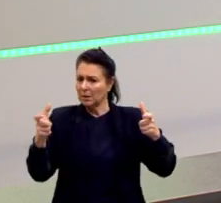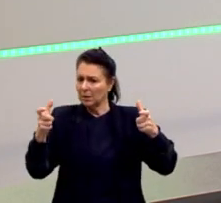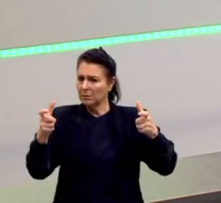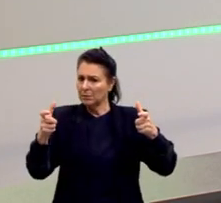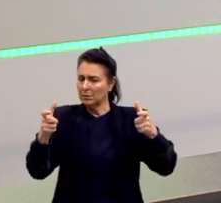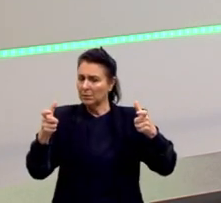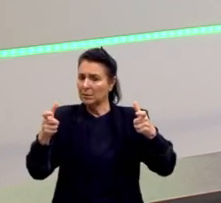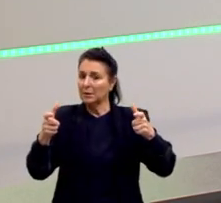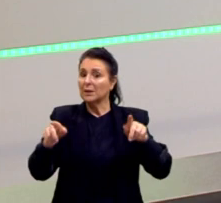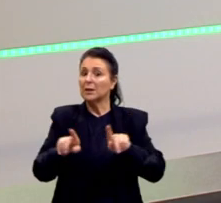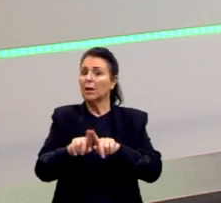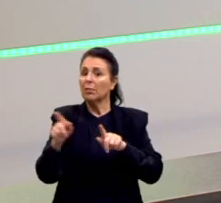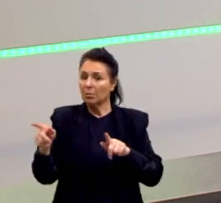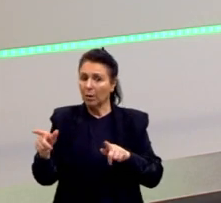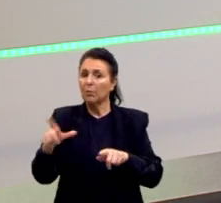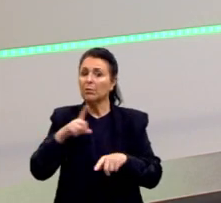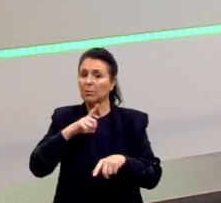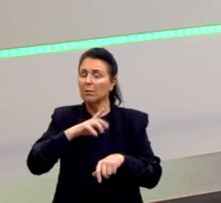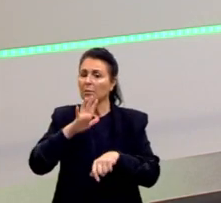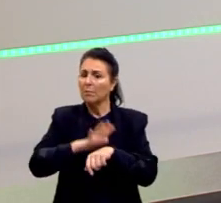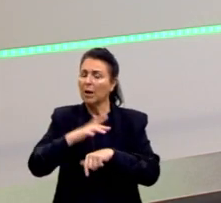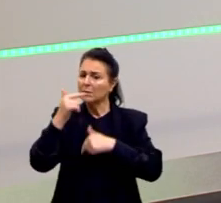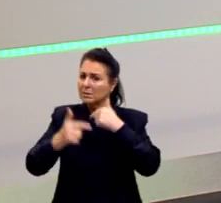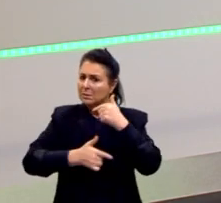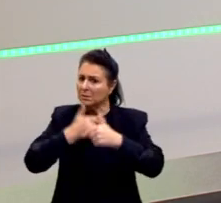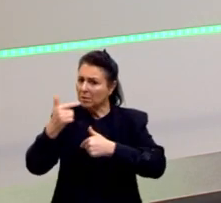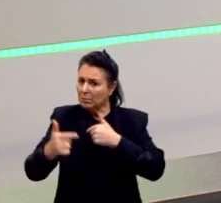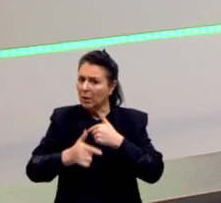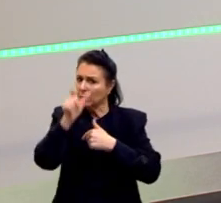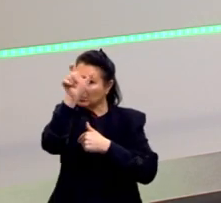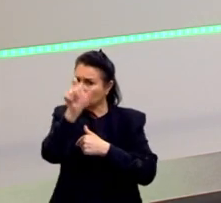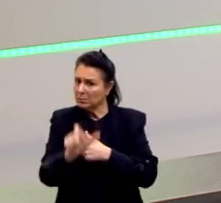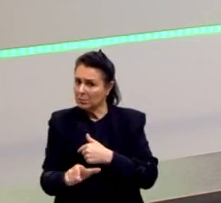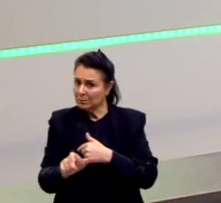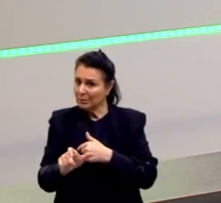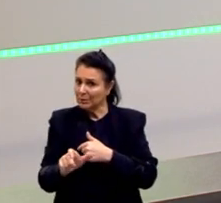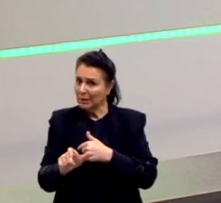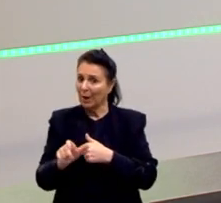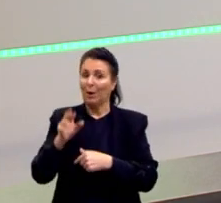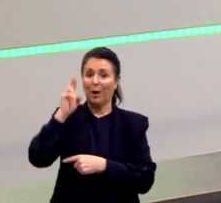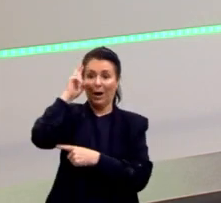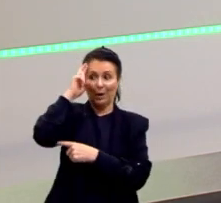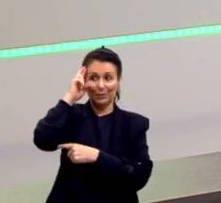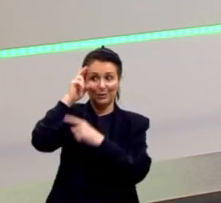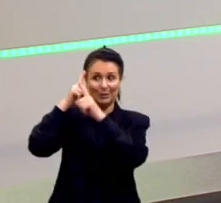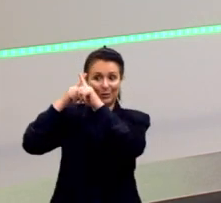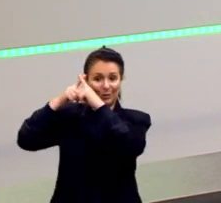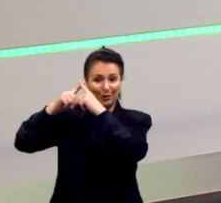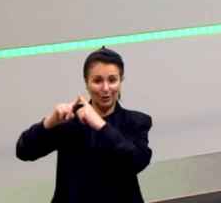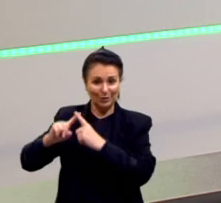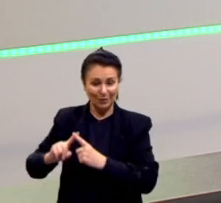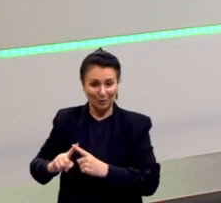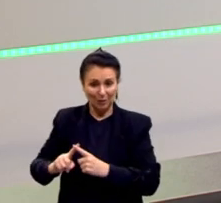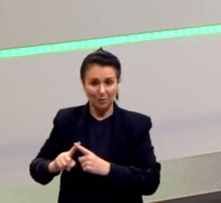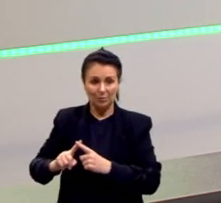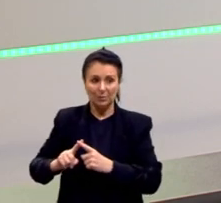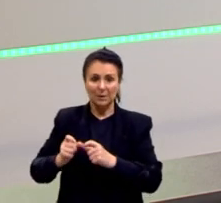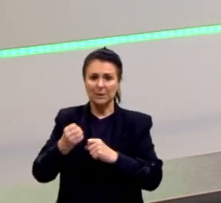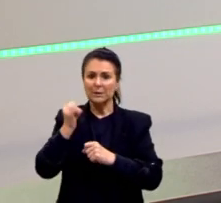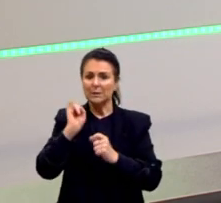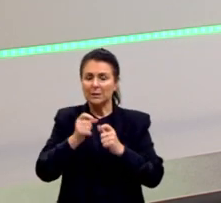então elas empregam trabalhadores por raciocínio lógico a gente tem se a demanda